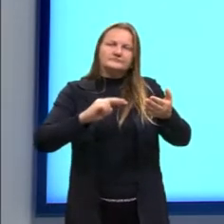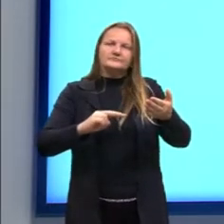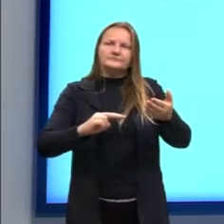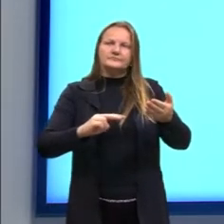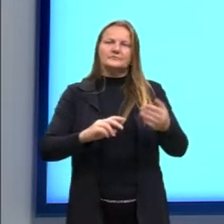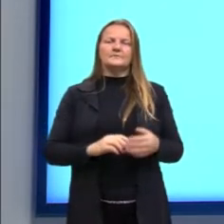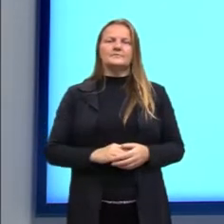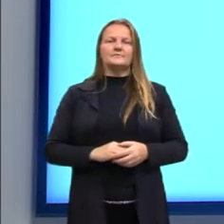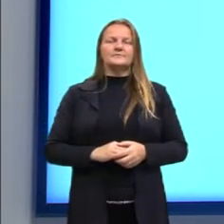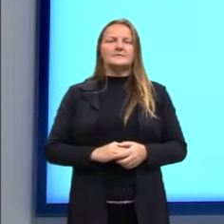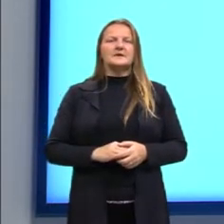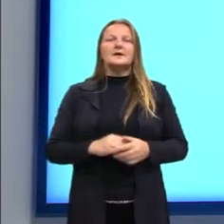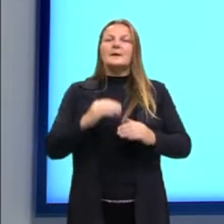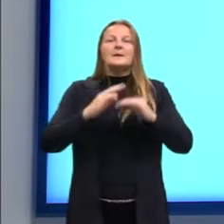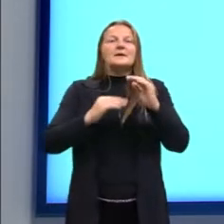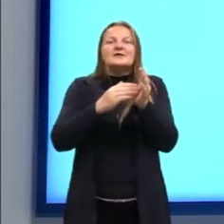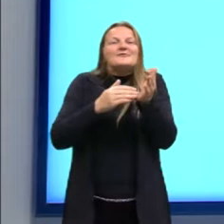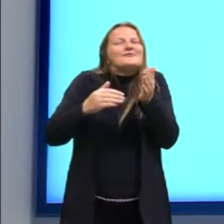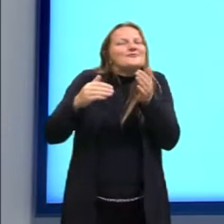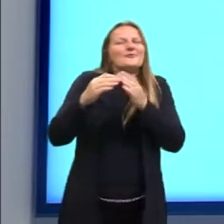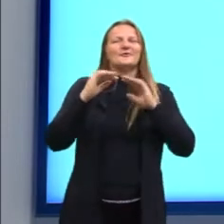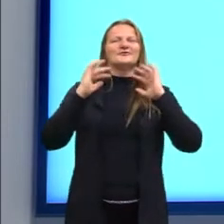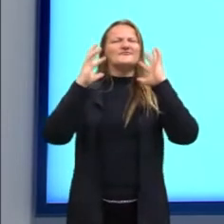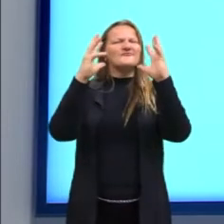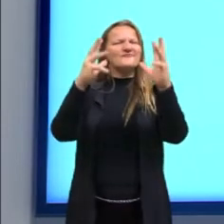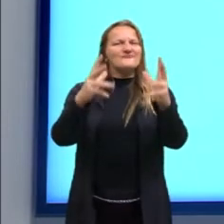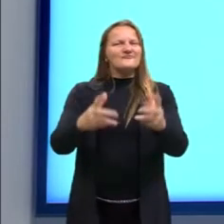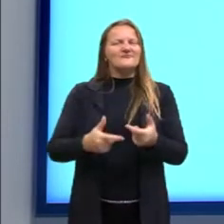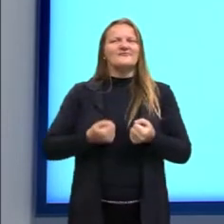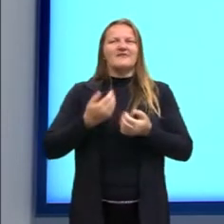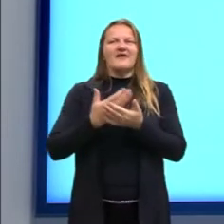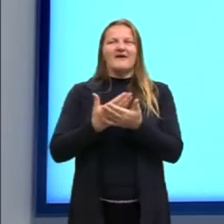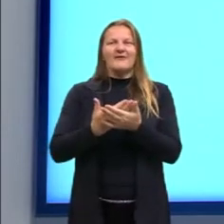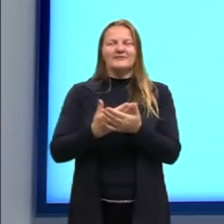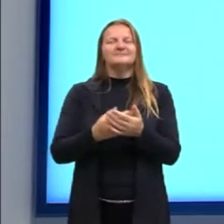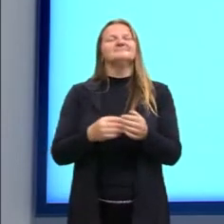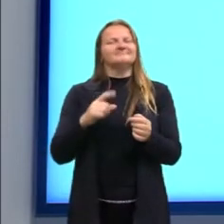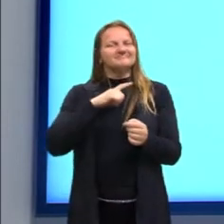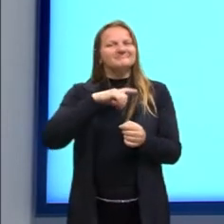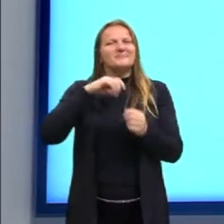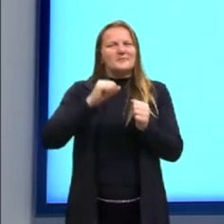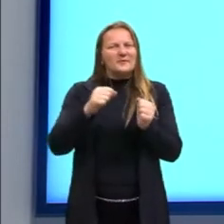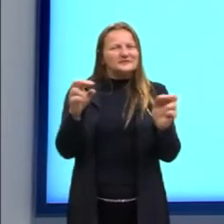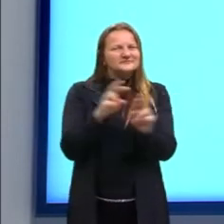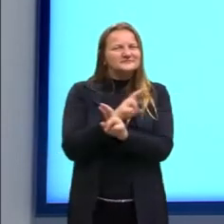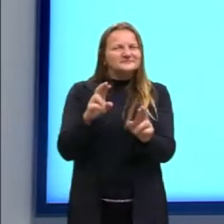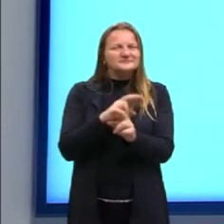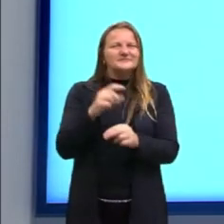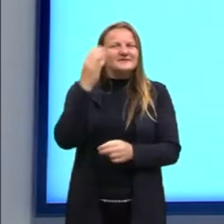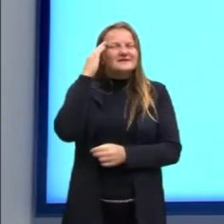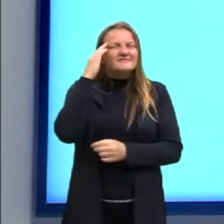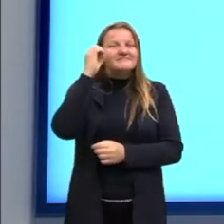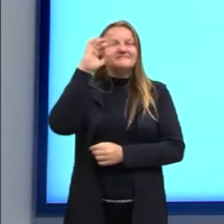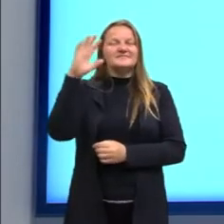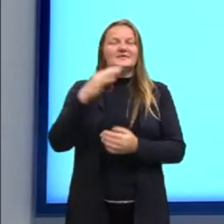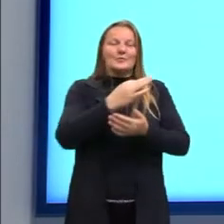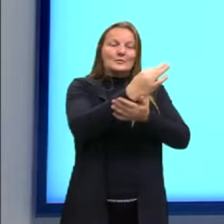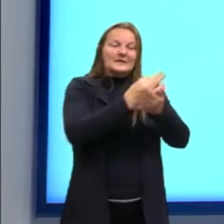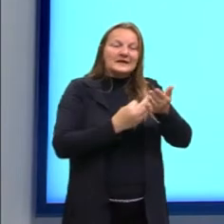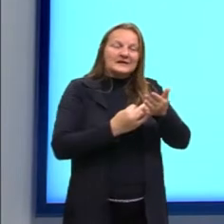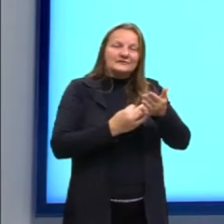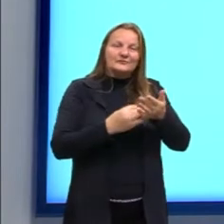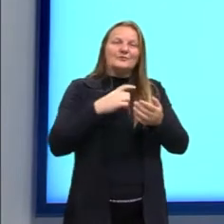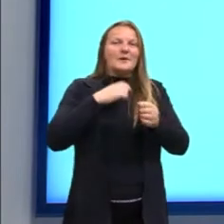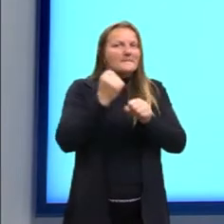relacionar praticamente todas as aulas, por isso que eu não coloquei nenhuma como base. Porque a ideia aqui é entender o quê? Que um texto, ele